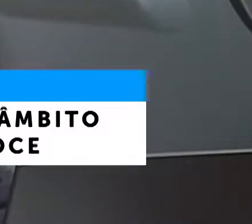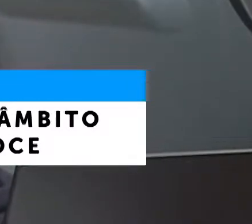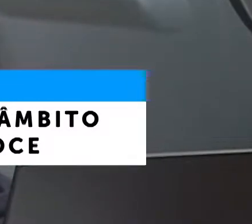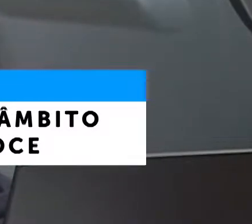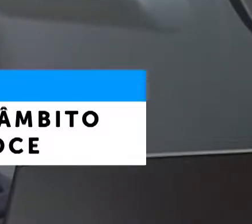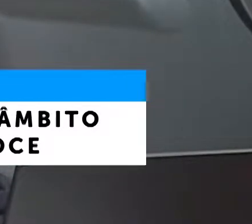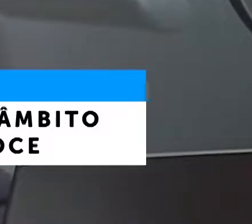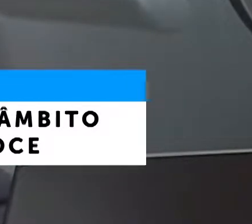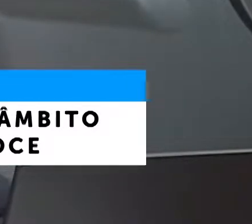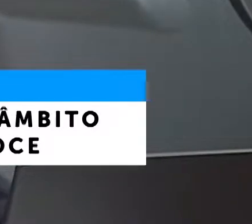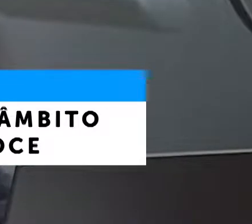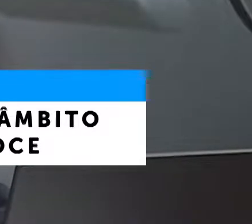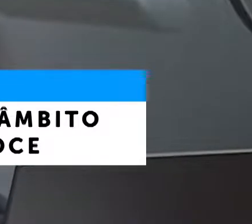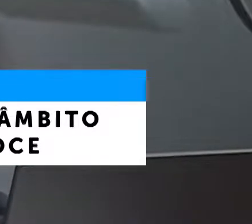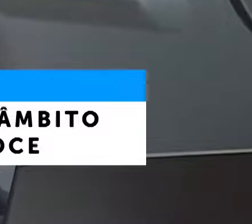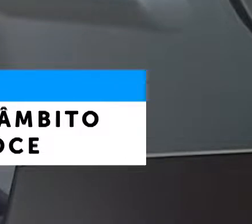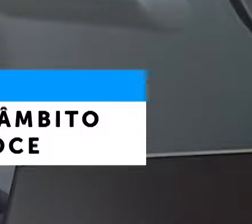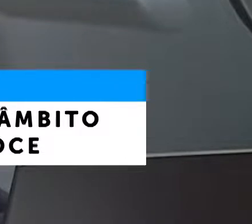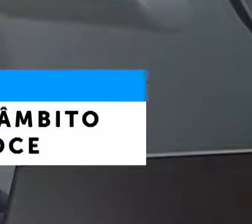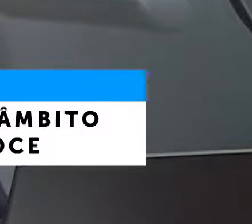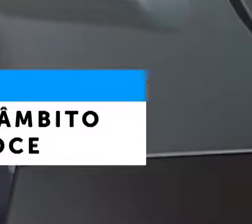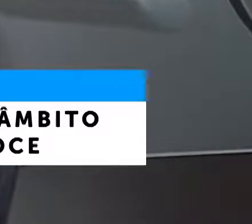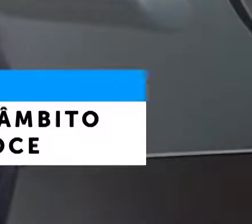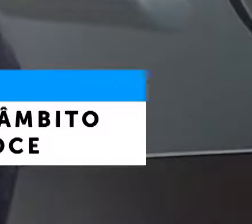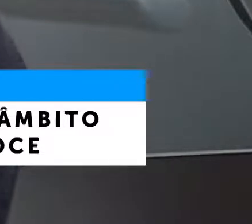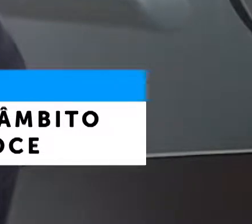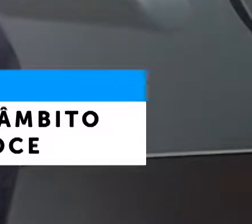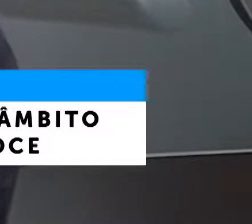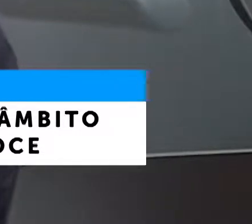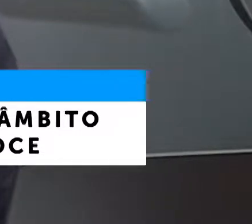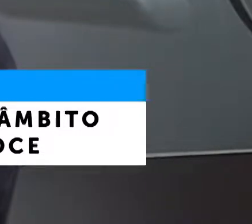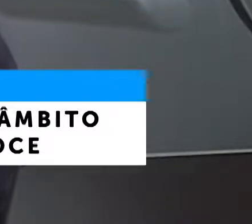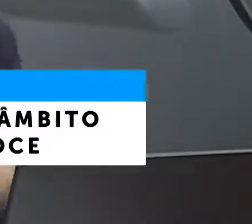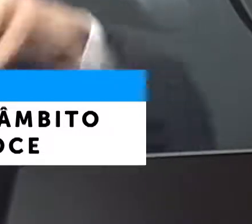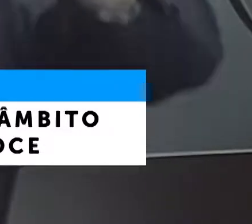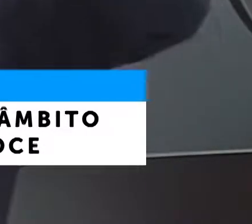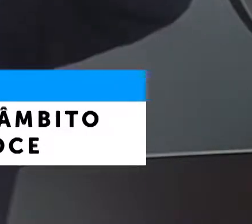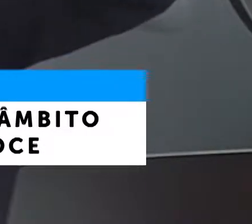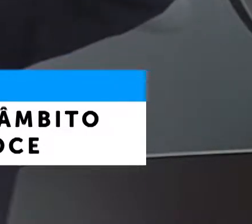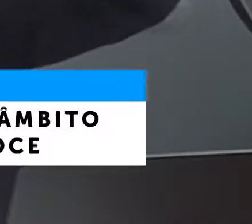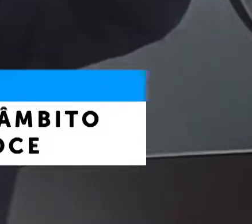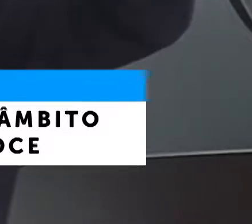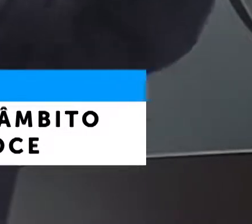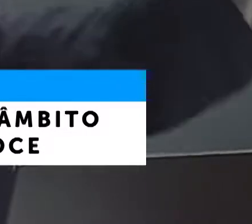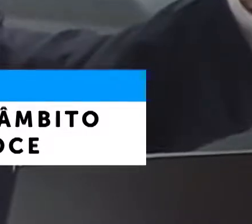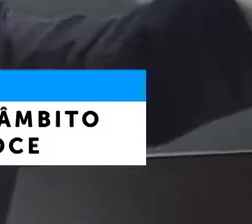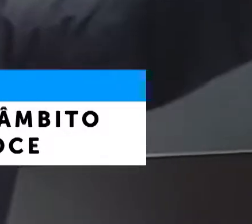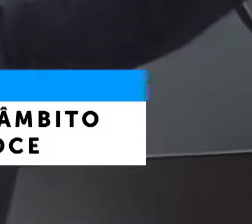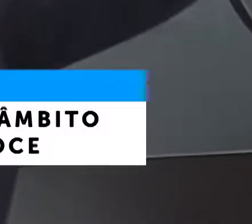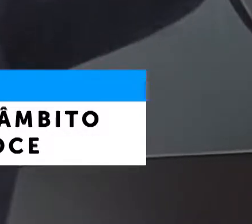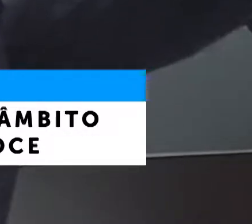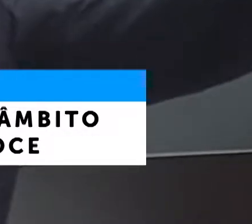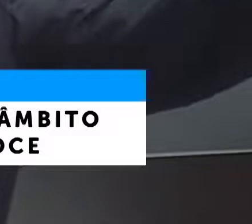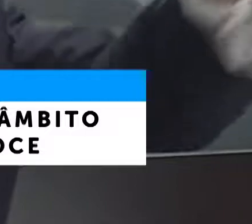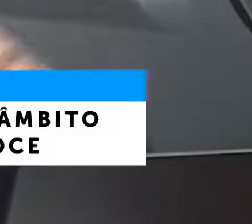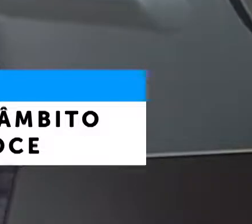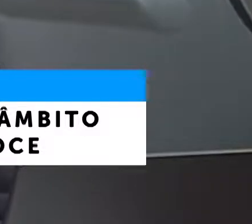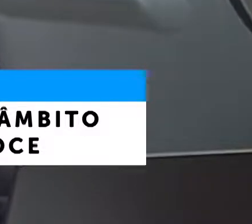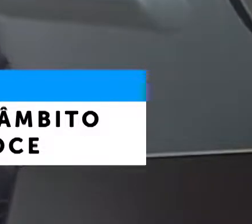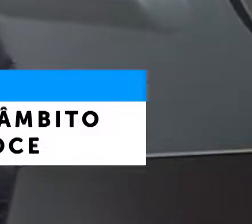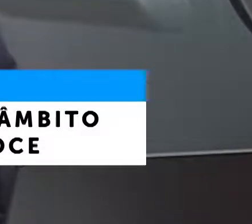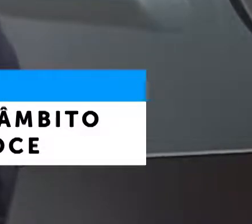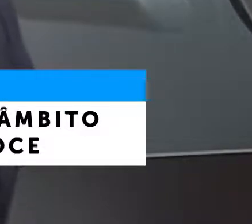sou pai e sou avô. E a minha neta, se o meu filho e a minha